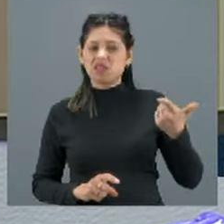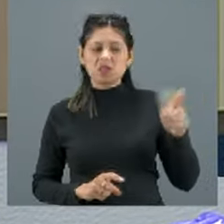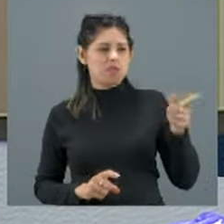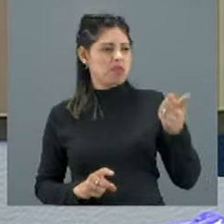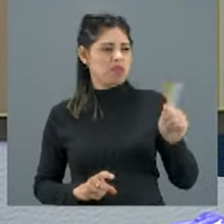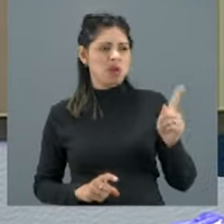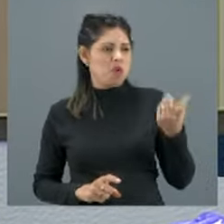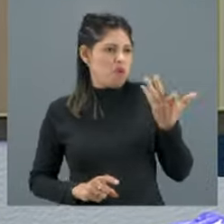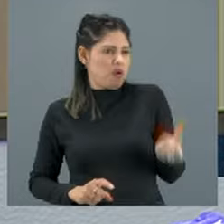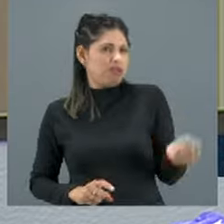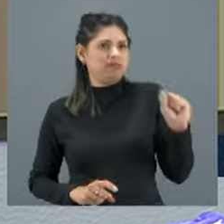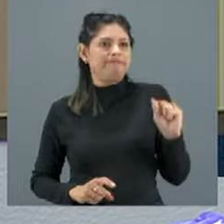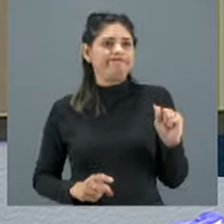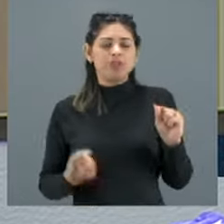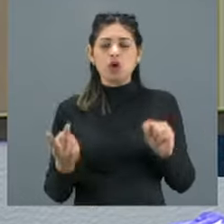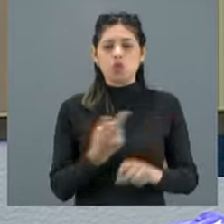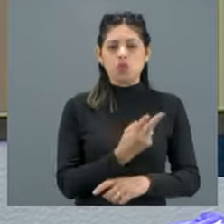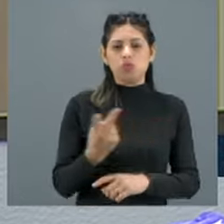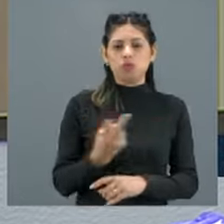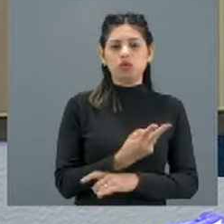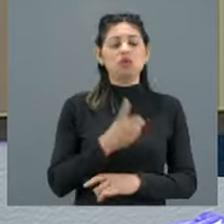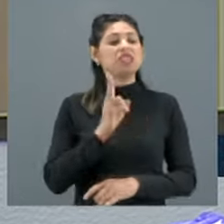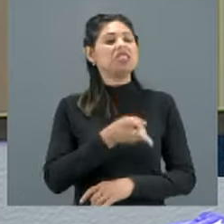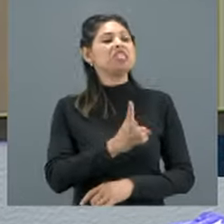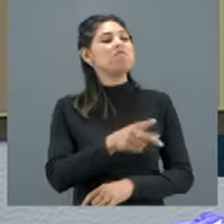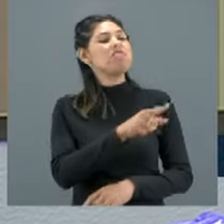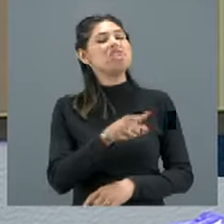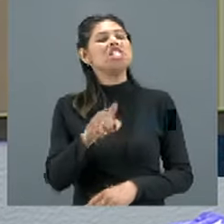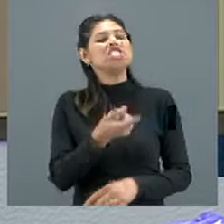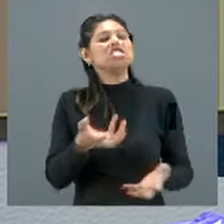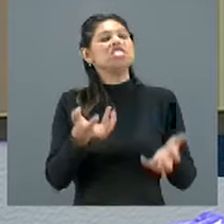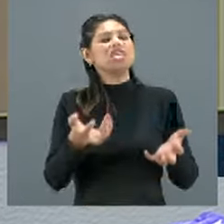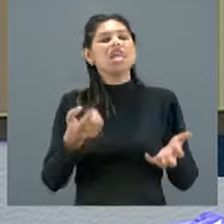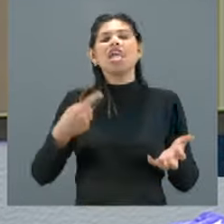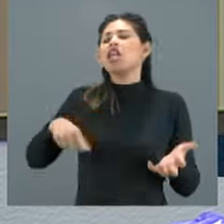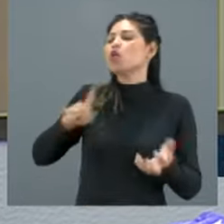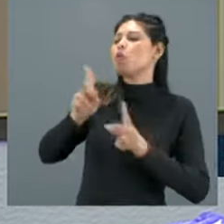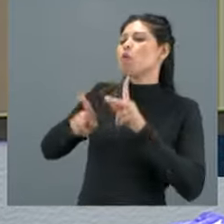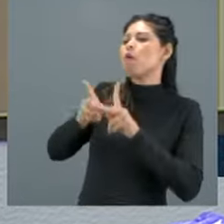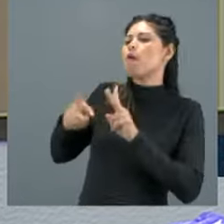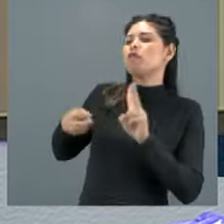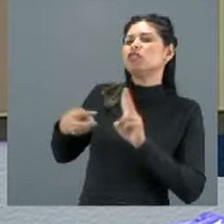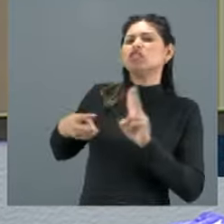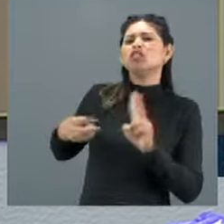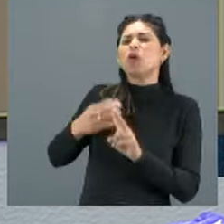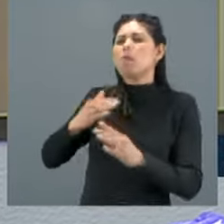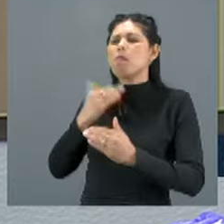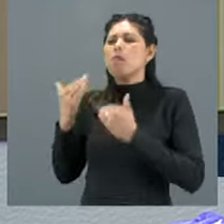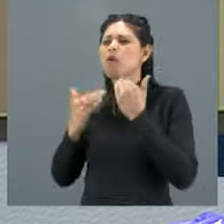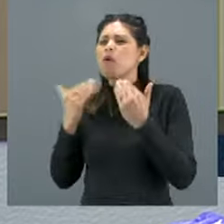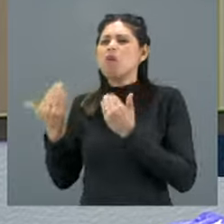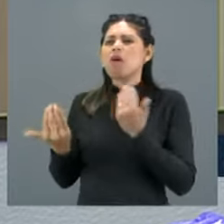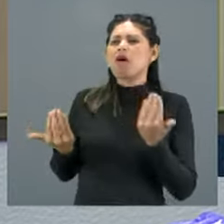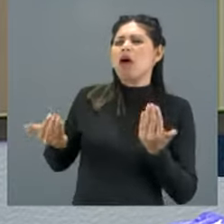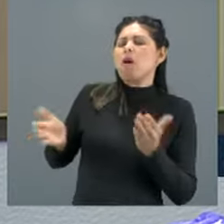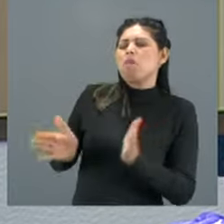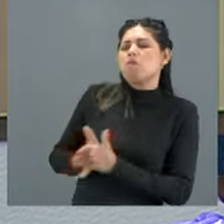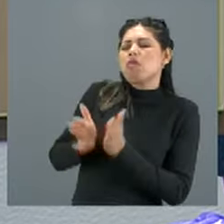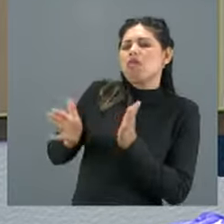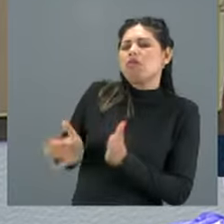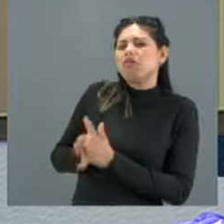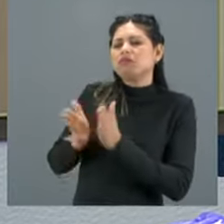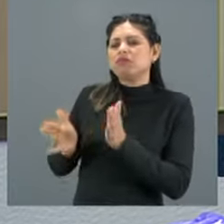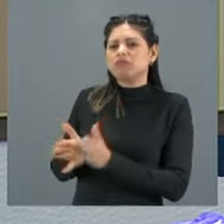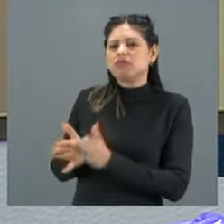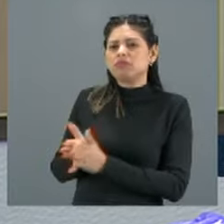Quer continuar mesmo os indígenas que fica a miséria. Os indígenas estão morrendo. Ninguém não fala aqui